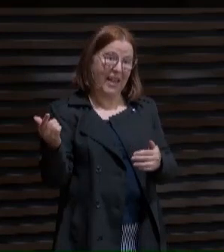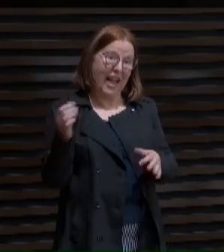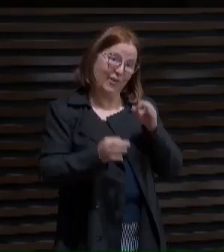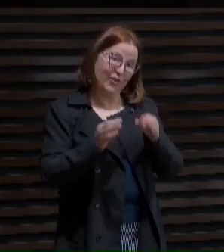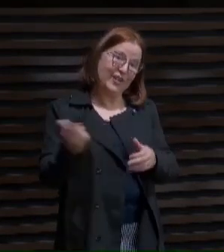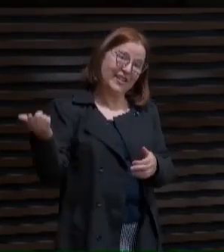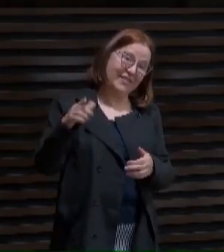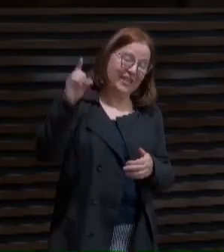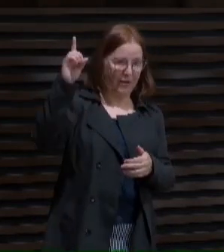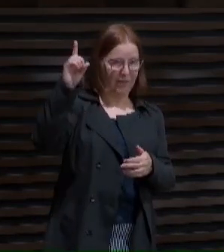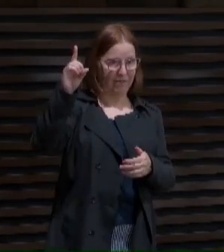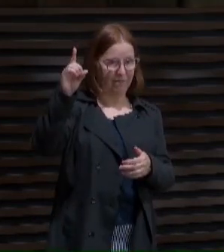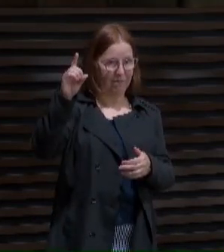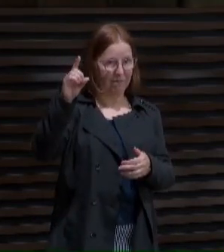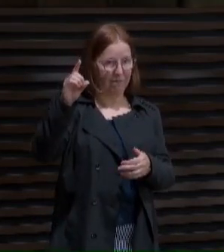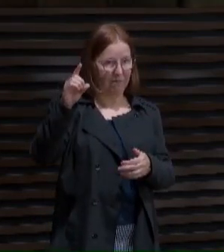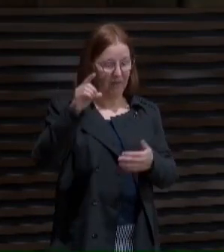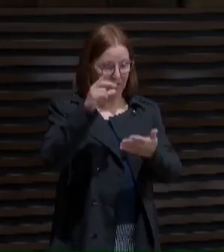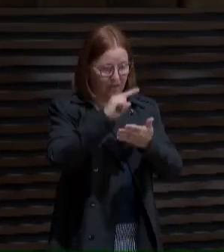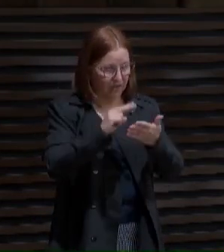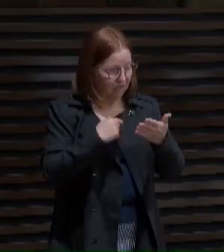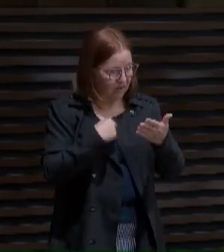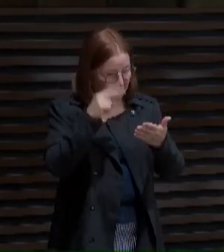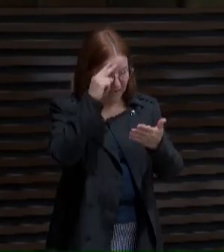isso aqui, eu lembrei de mim mesmo.